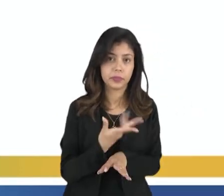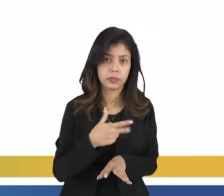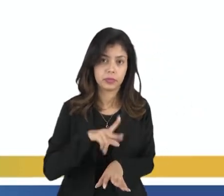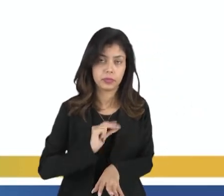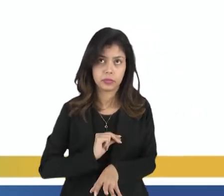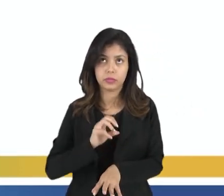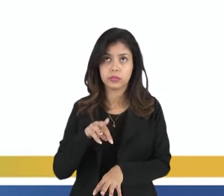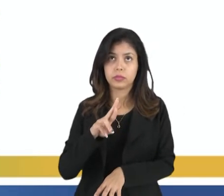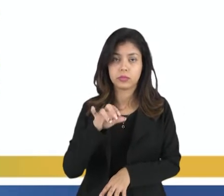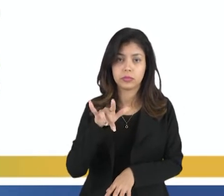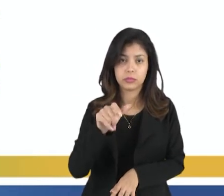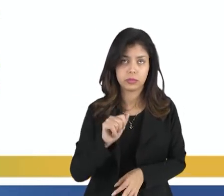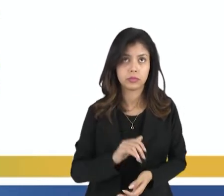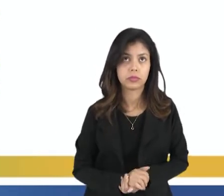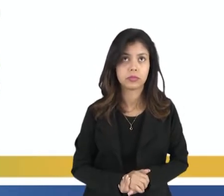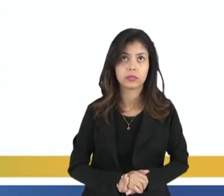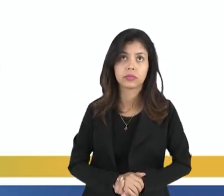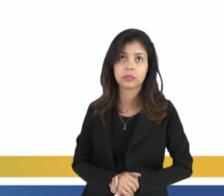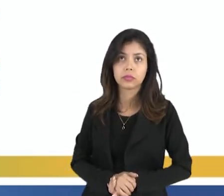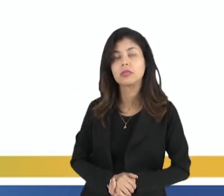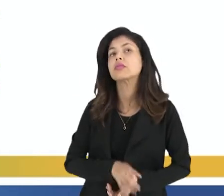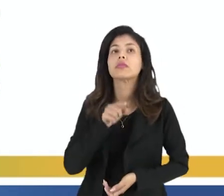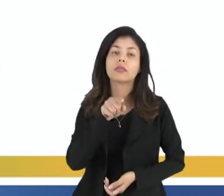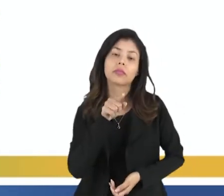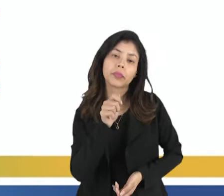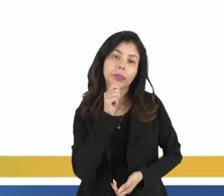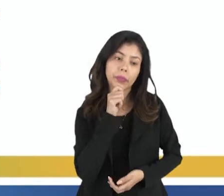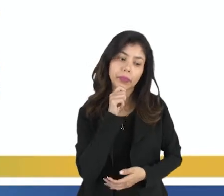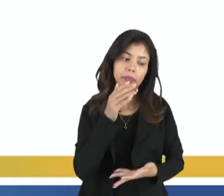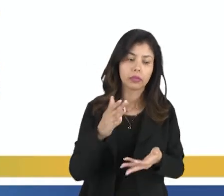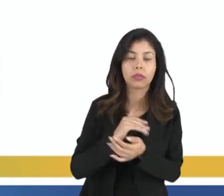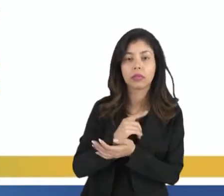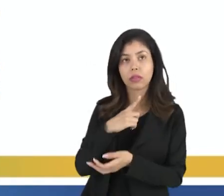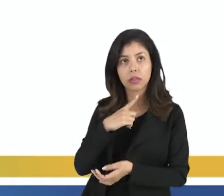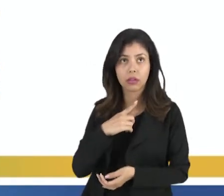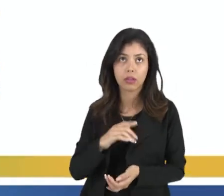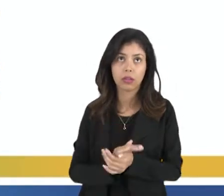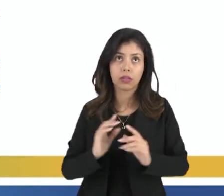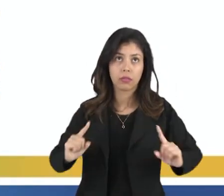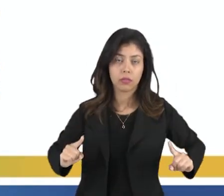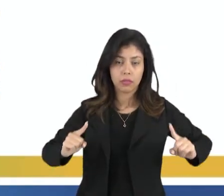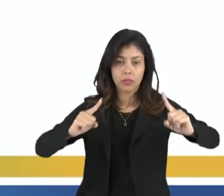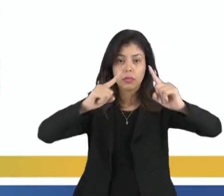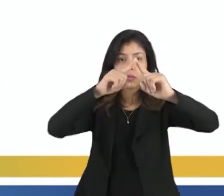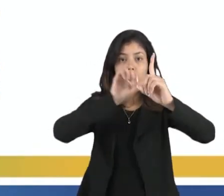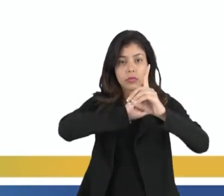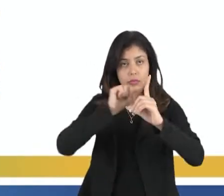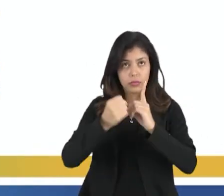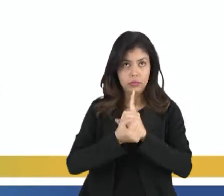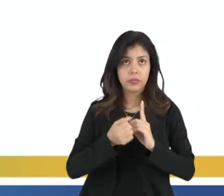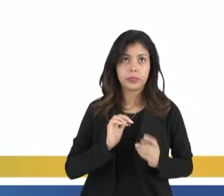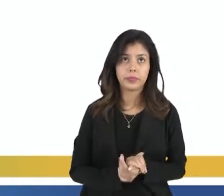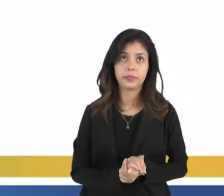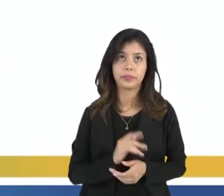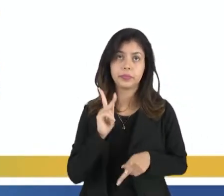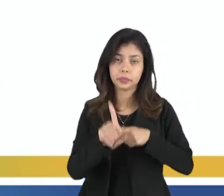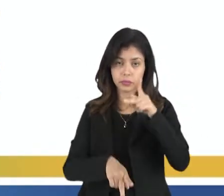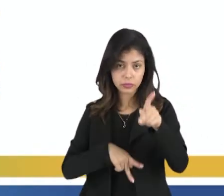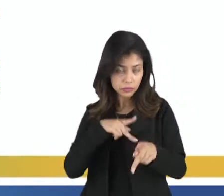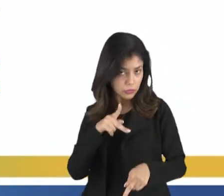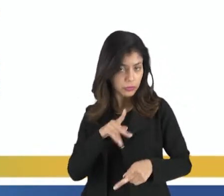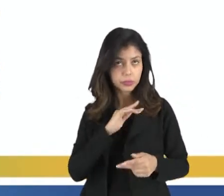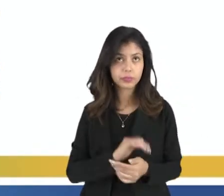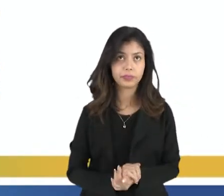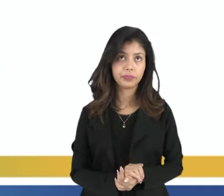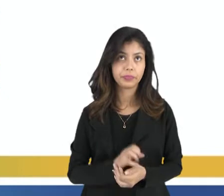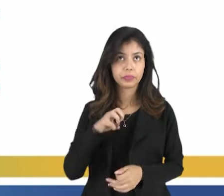essa metrópole portuguesa, tá, pessoal? E aí, a gente tem ali uma pirâmide social, né, da população